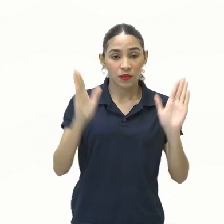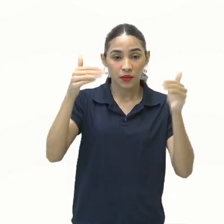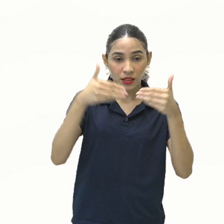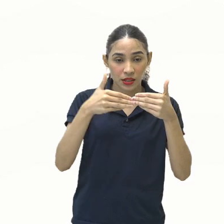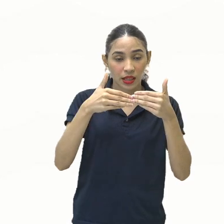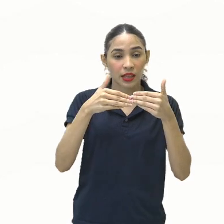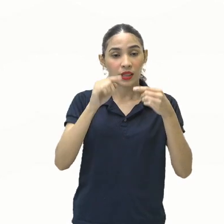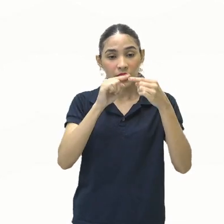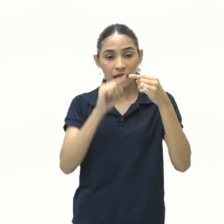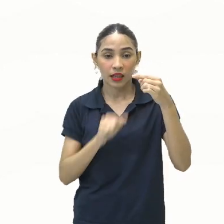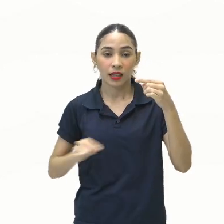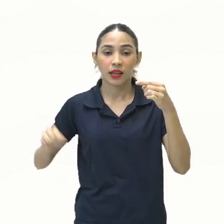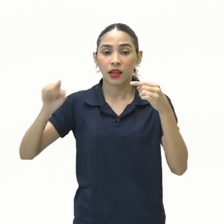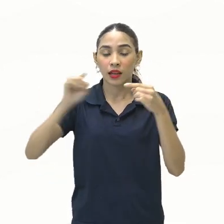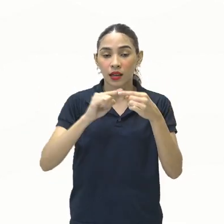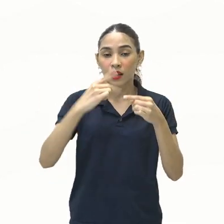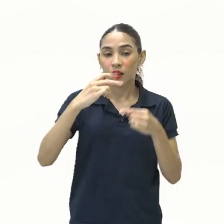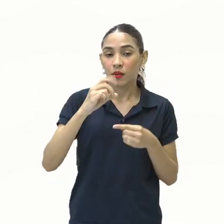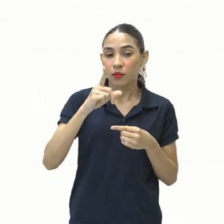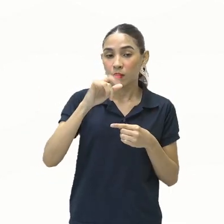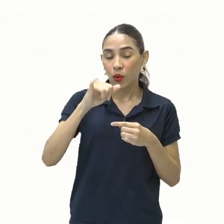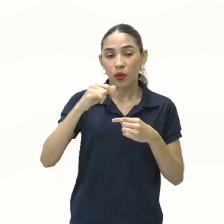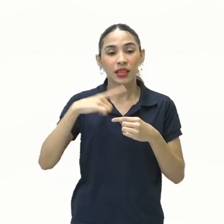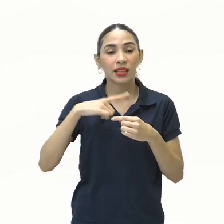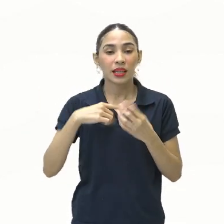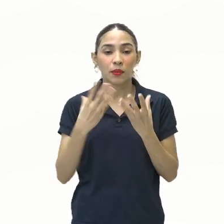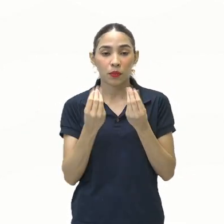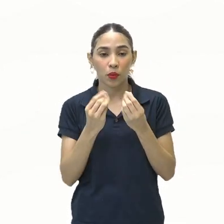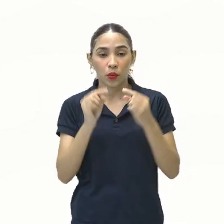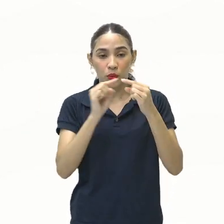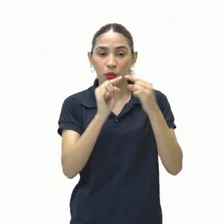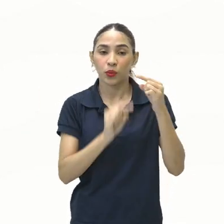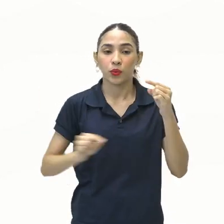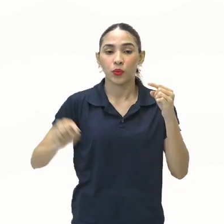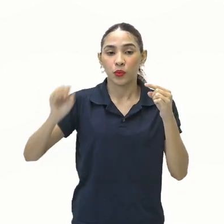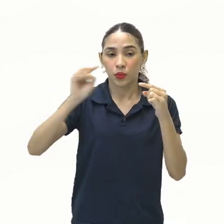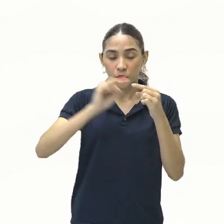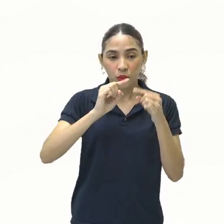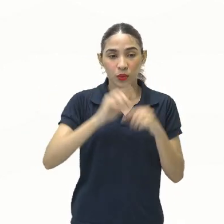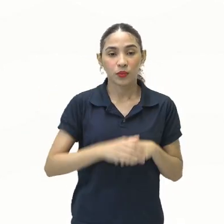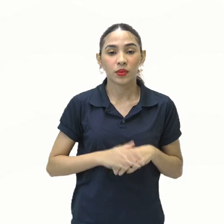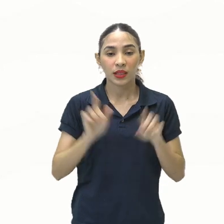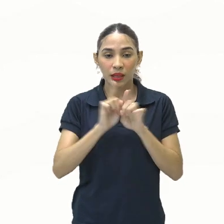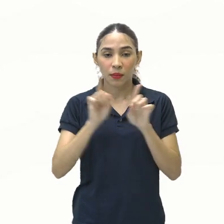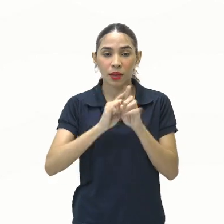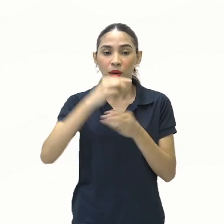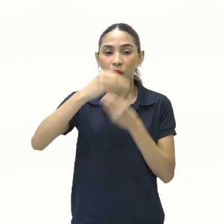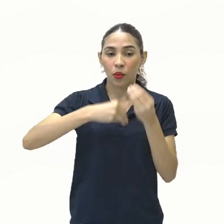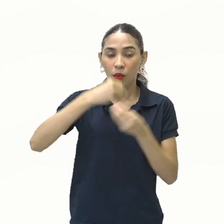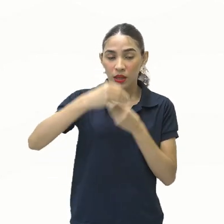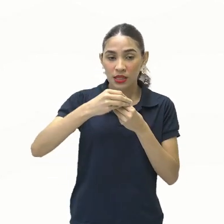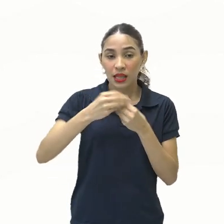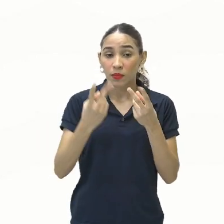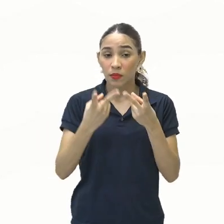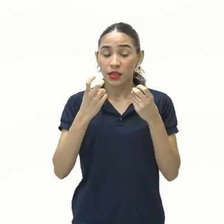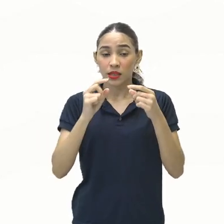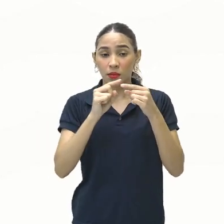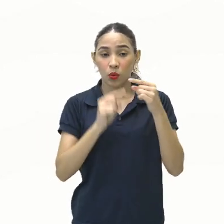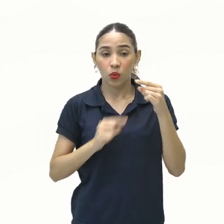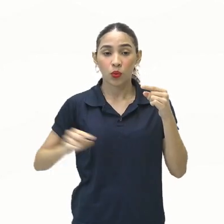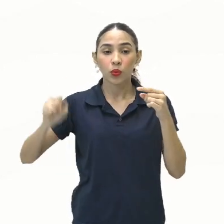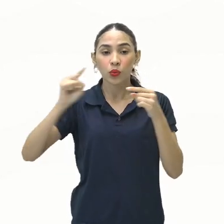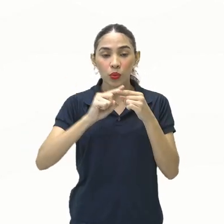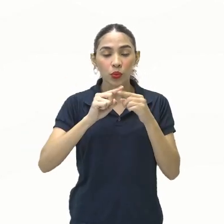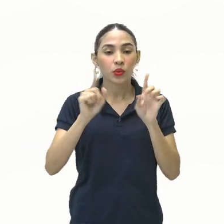aromática polinuclear, porque tem muitos núcleos, né? Condensado. Observe que os núcleos